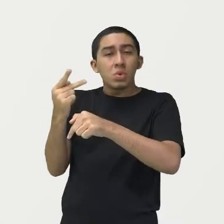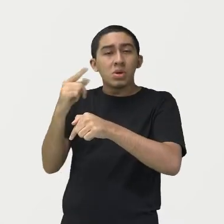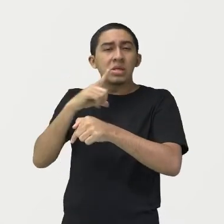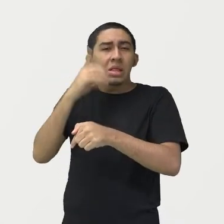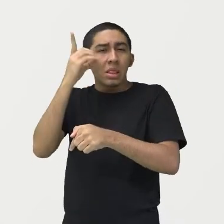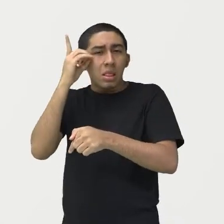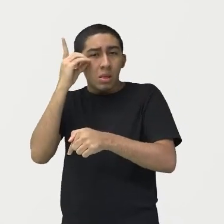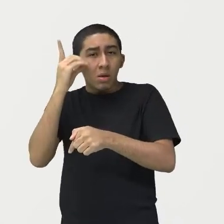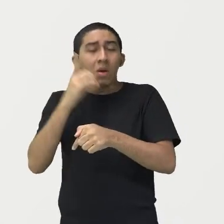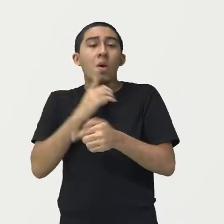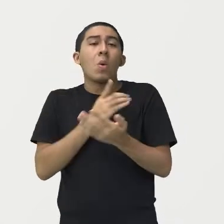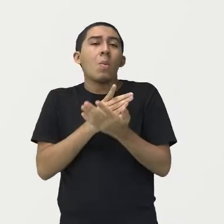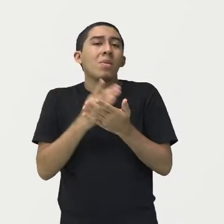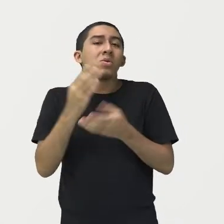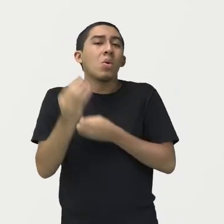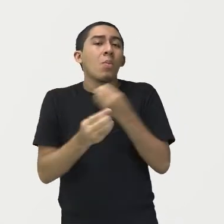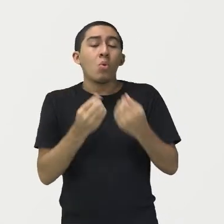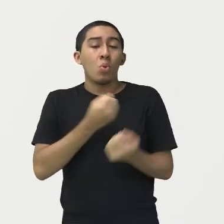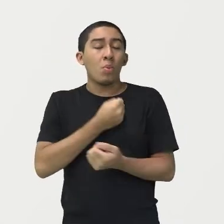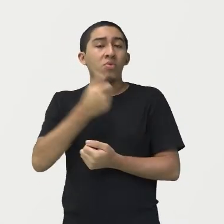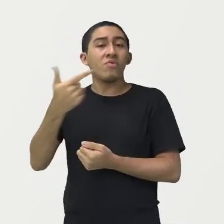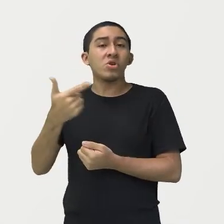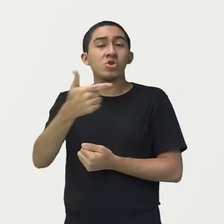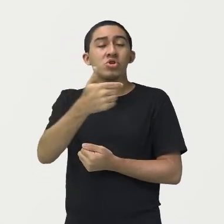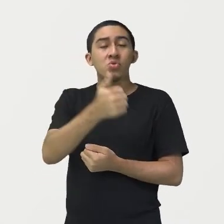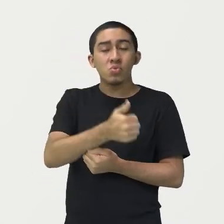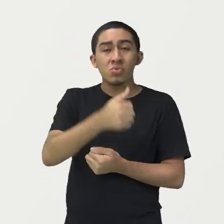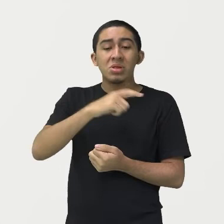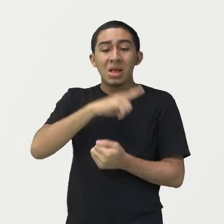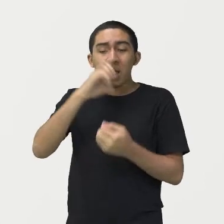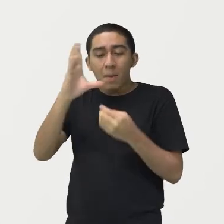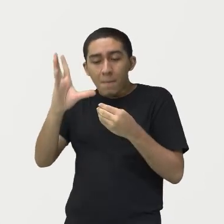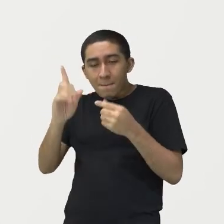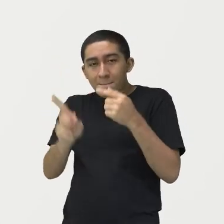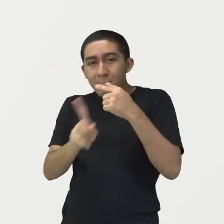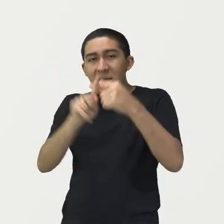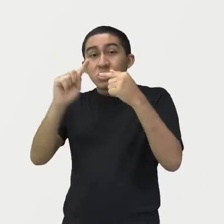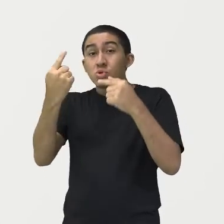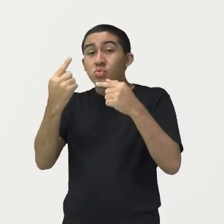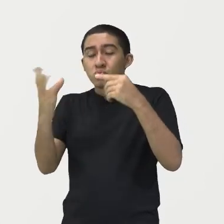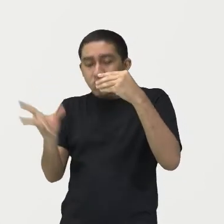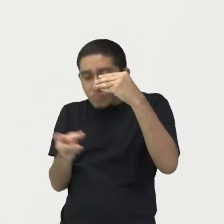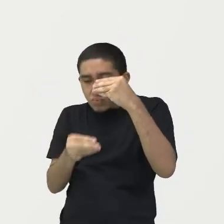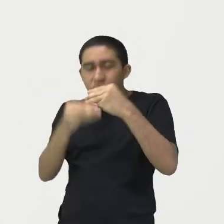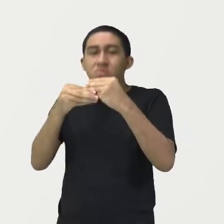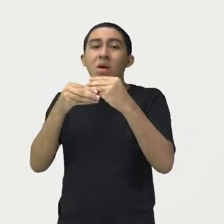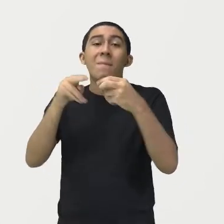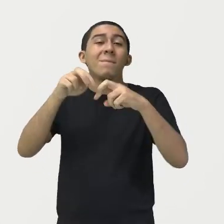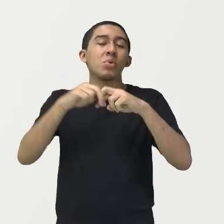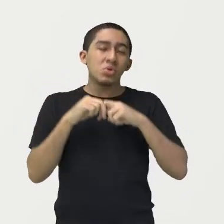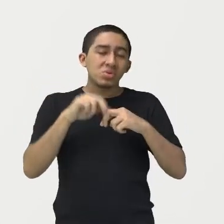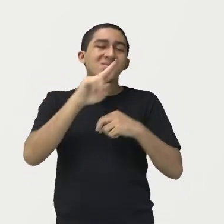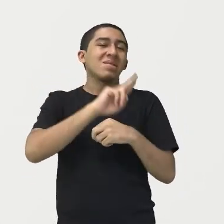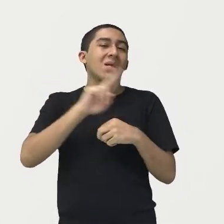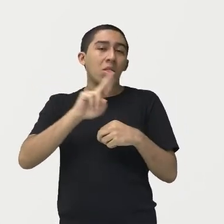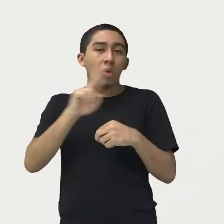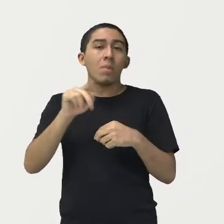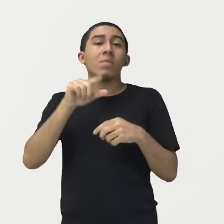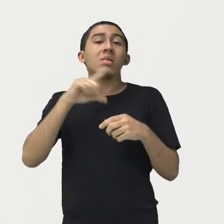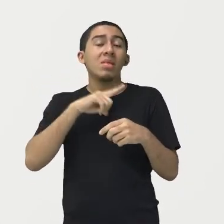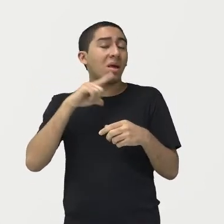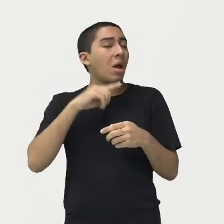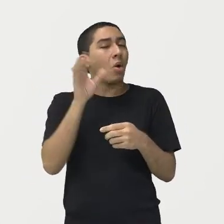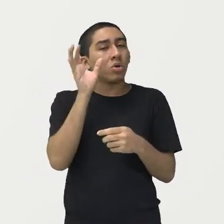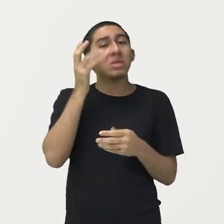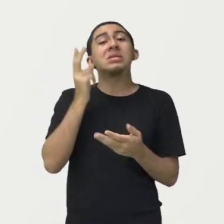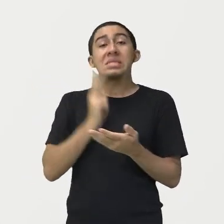no cromossomo 21 dela, ela ganha mais um cromossomo. E por isso essa doença também é chamada, e acontece muito